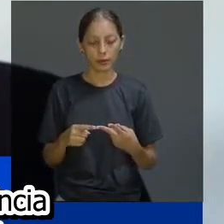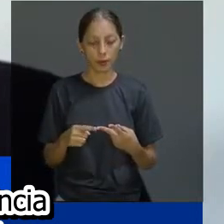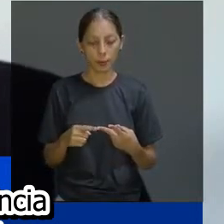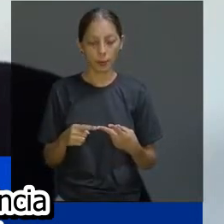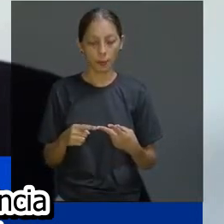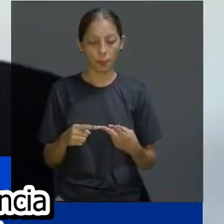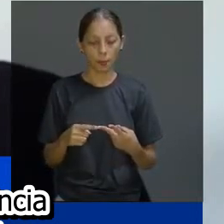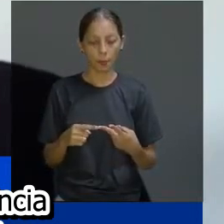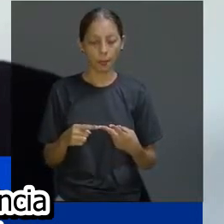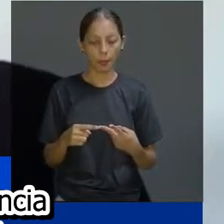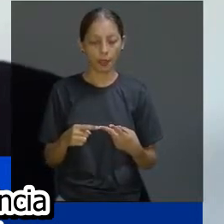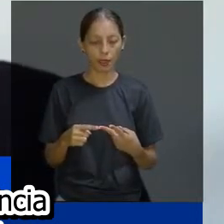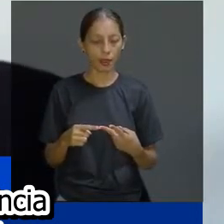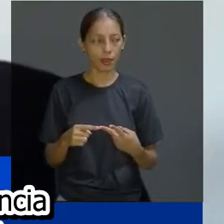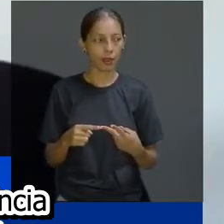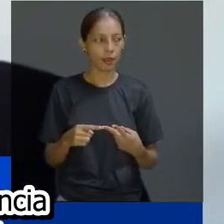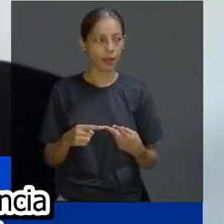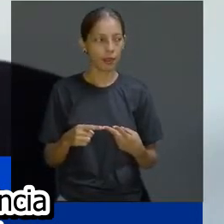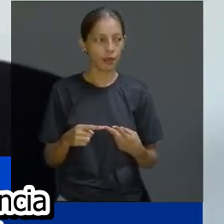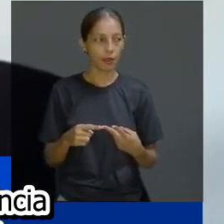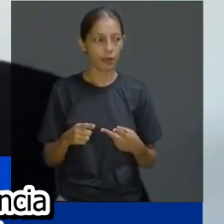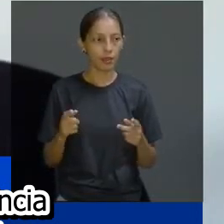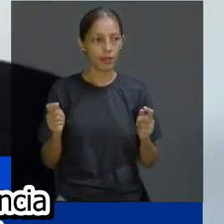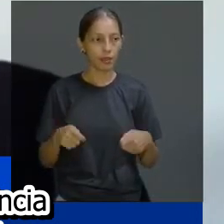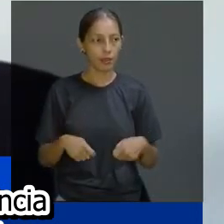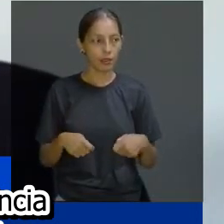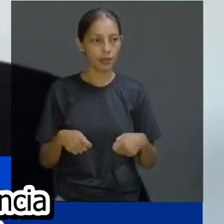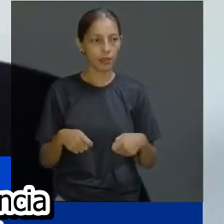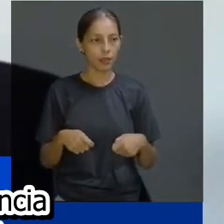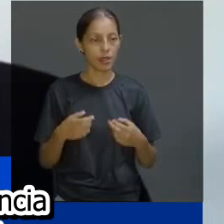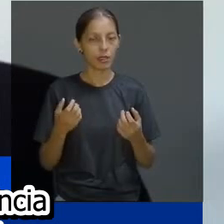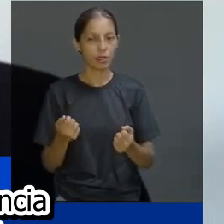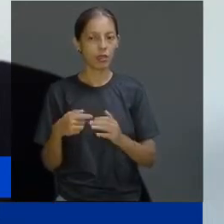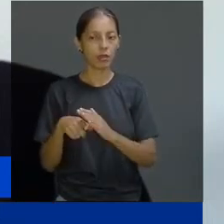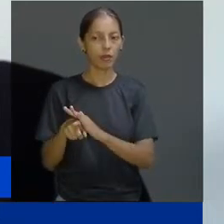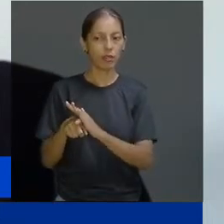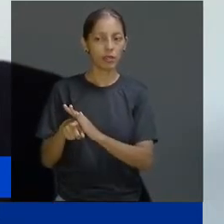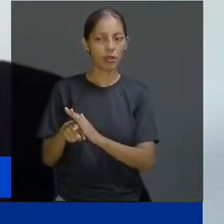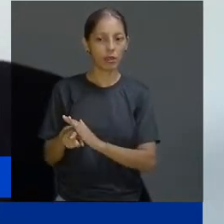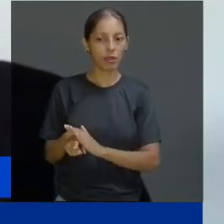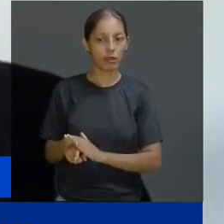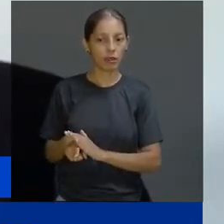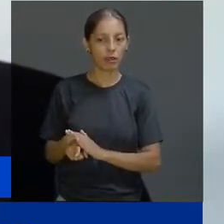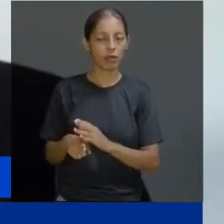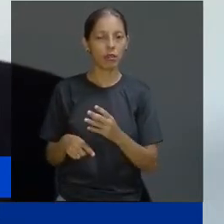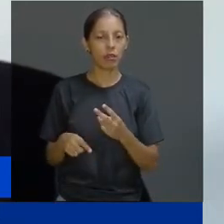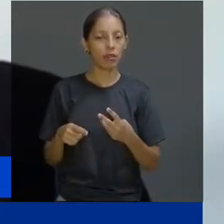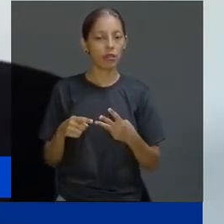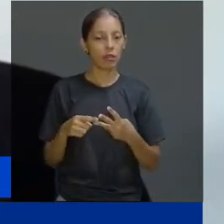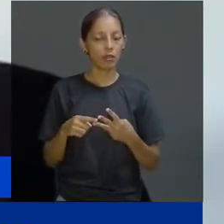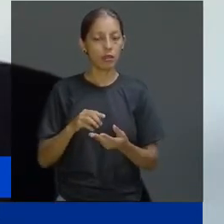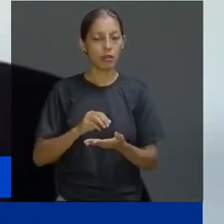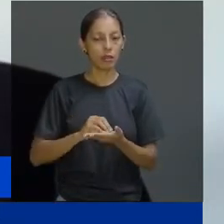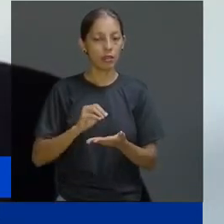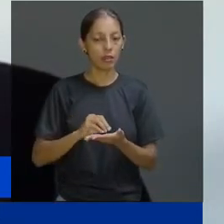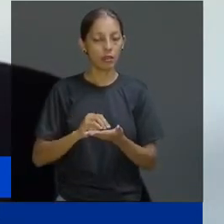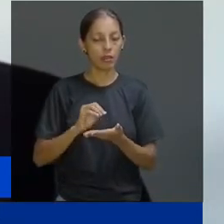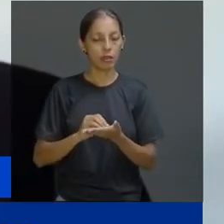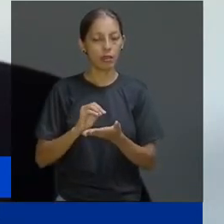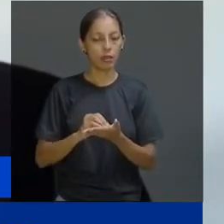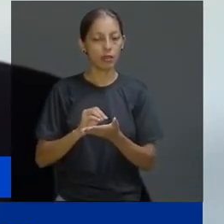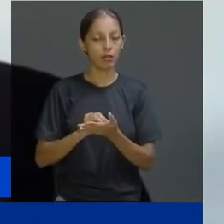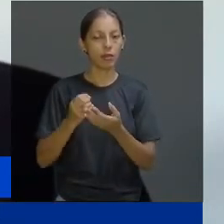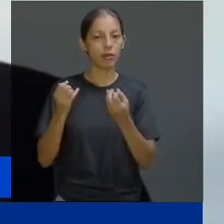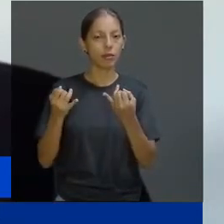da competência do juízo para autorizar as medidas investigatórias. 3, falta de esclarecimento sobre